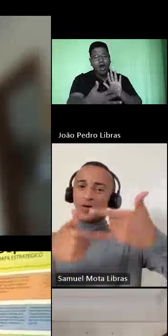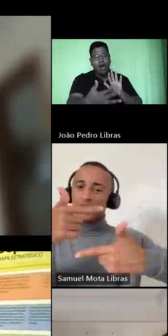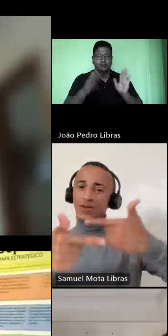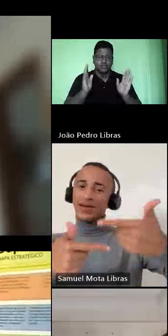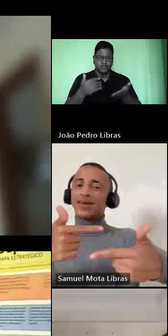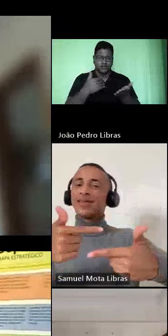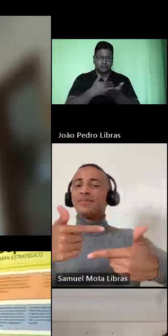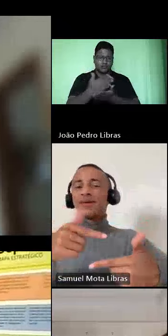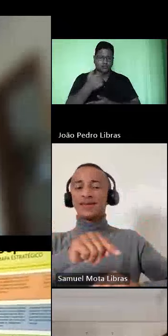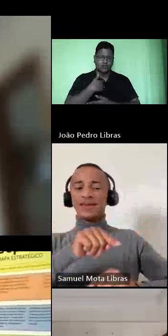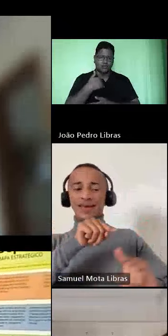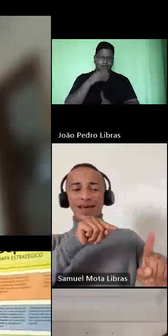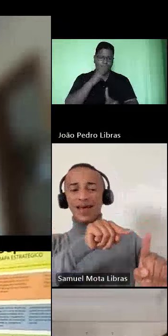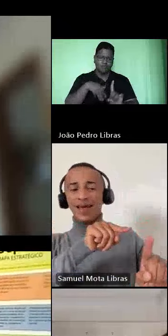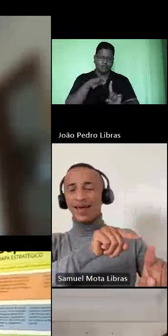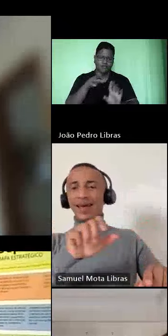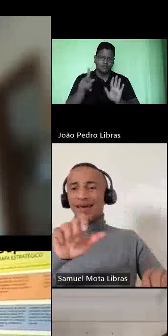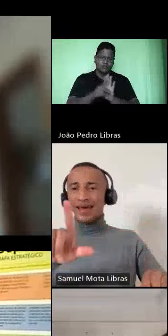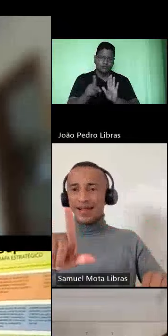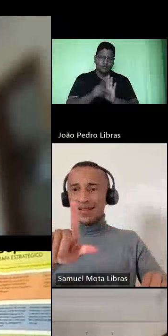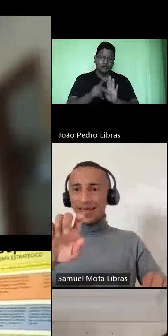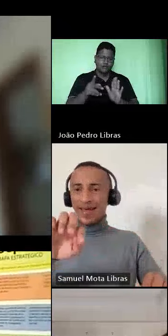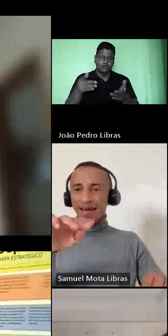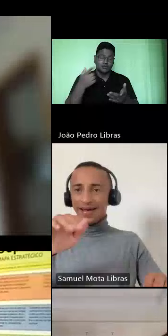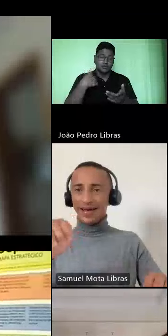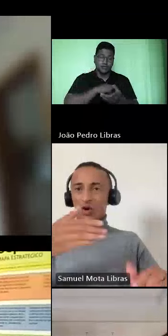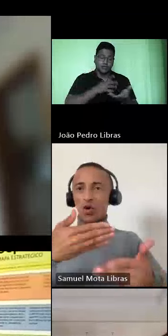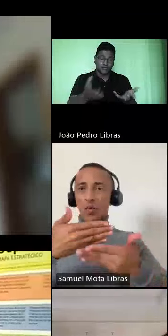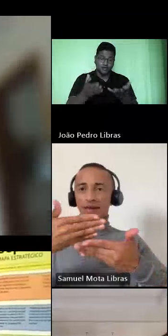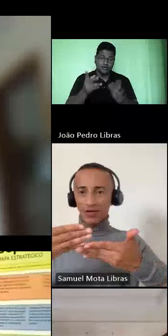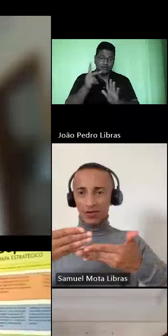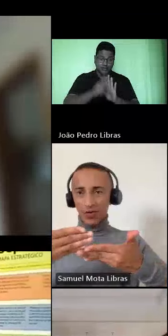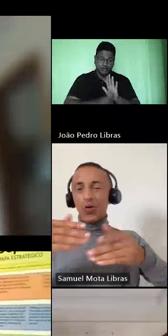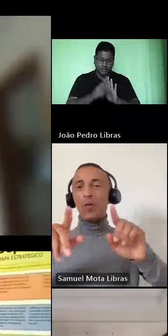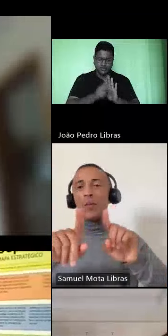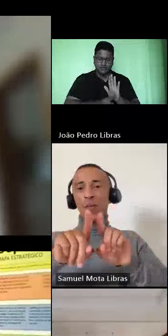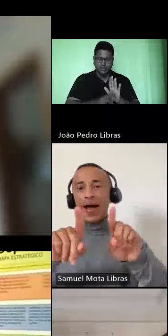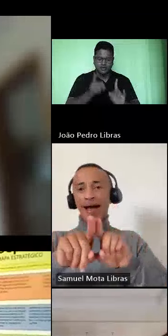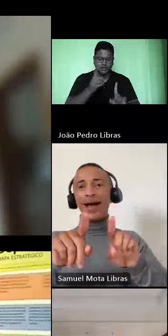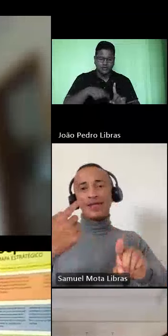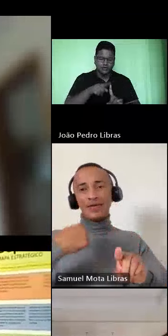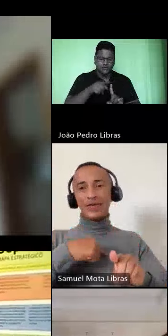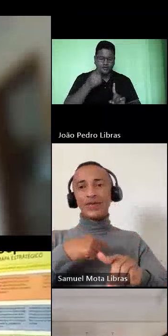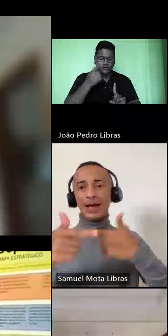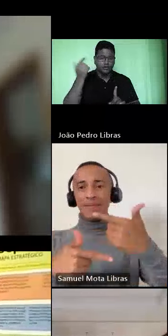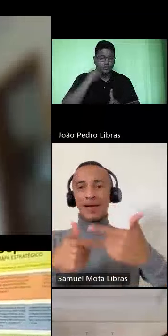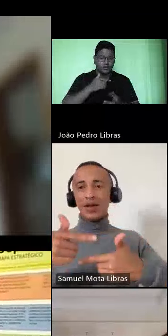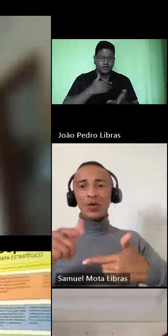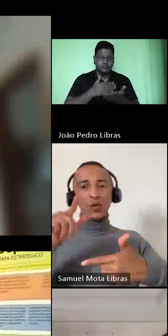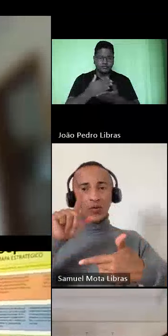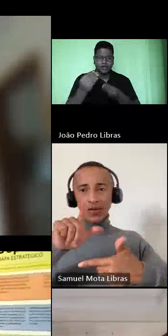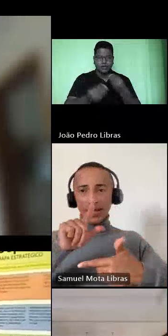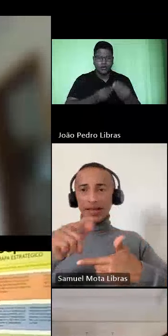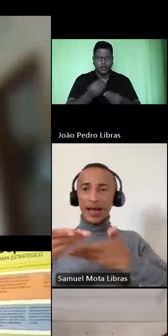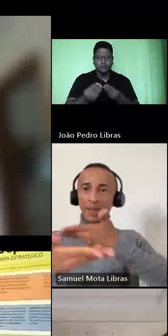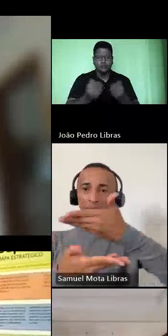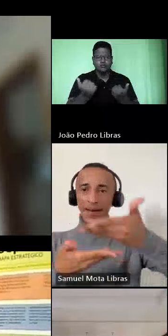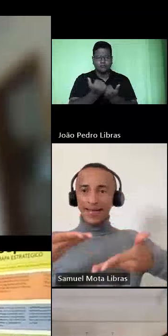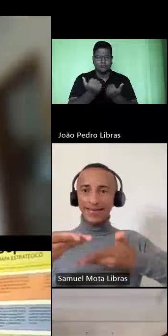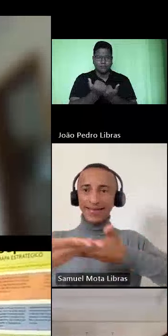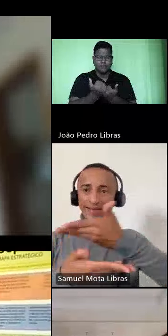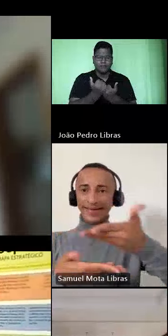nossa missão aqui de resguardar os nossos instrumentos de planejamento a nossa função e aí a gente tem conseguido por isso a parceria com os